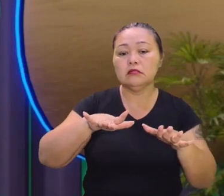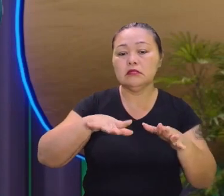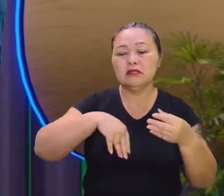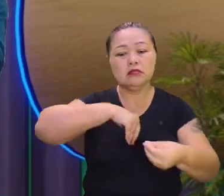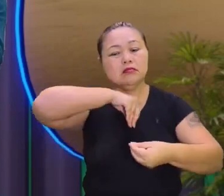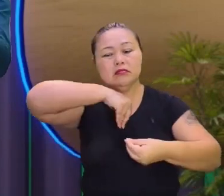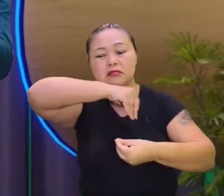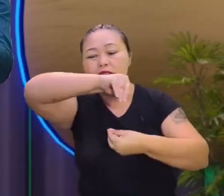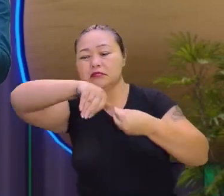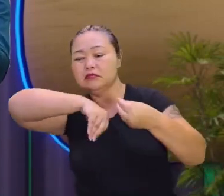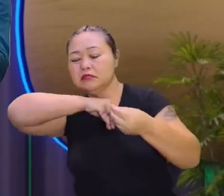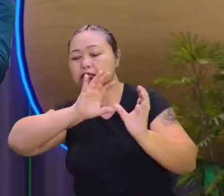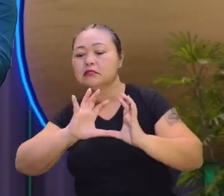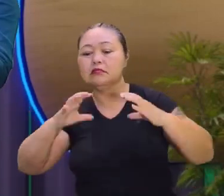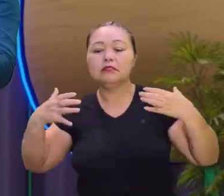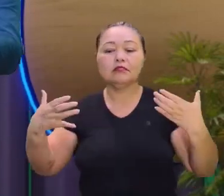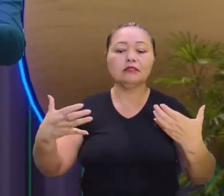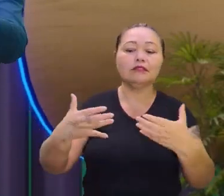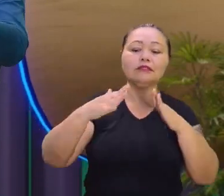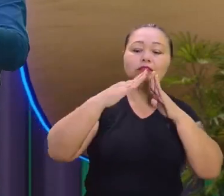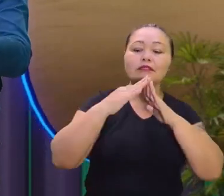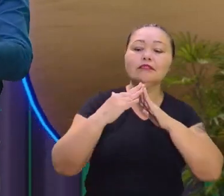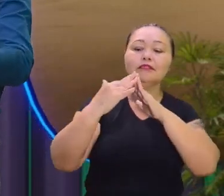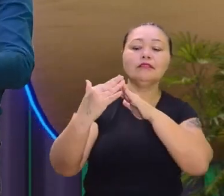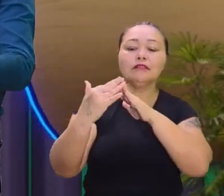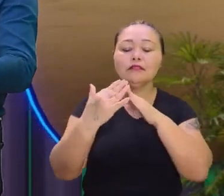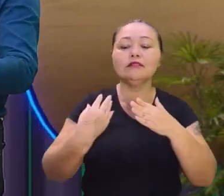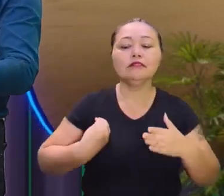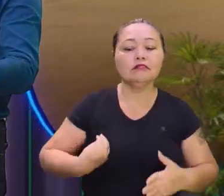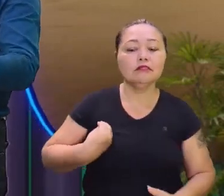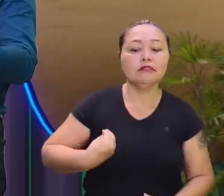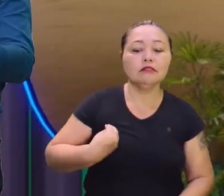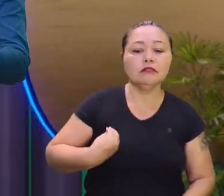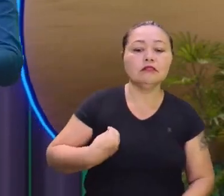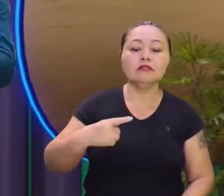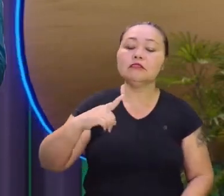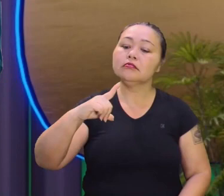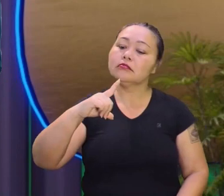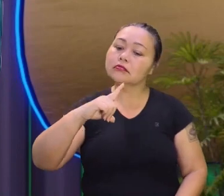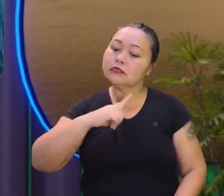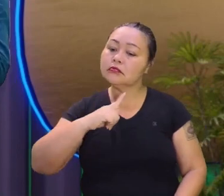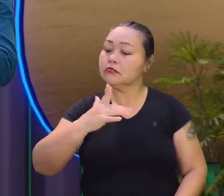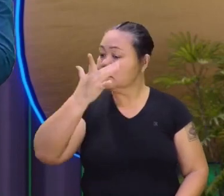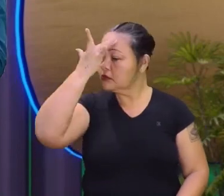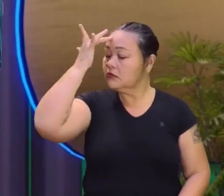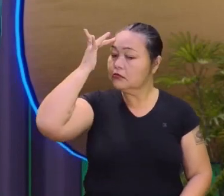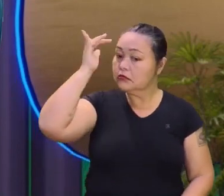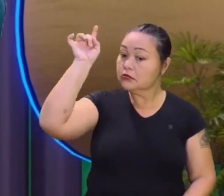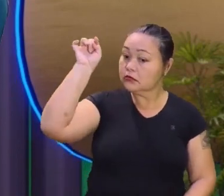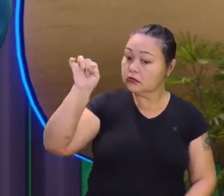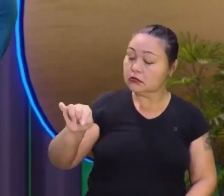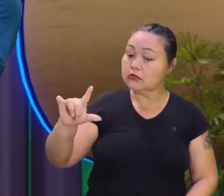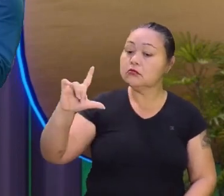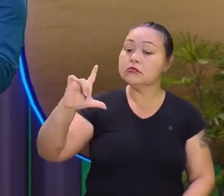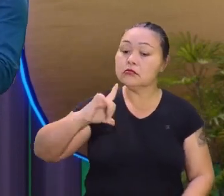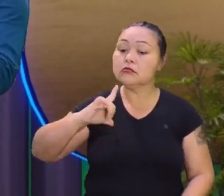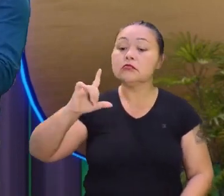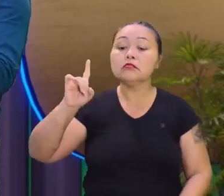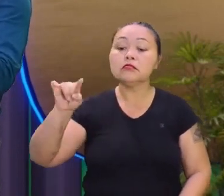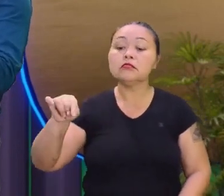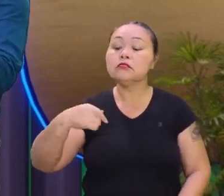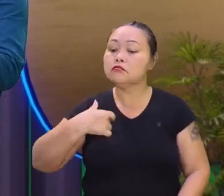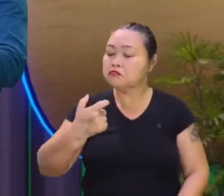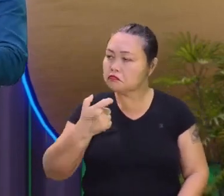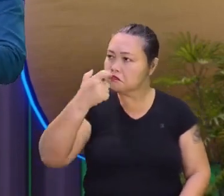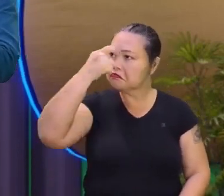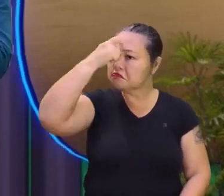tudo misturado, vivendo ali naquela Com comunidade. certeza. São pessoas que têm um nível de consciência muito elevado em relação ao meio ambiente.